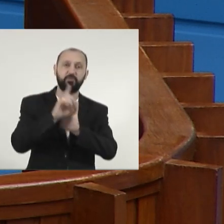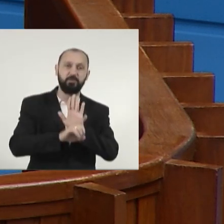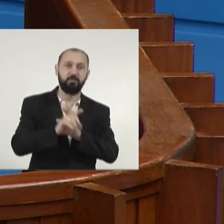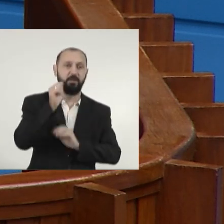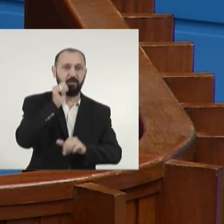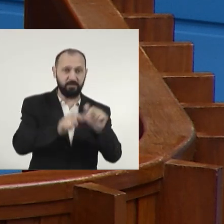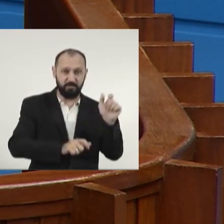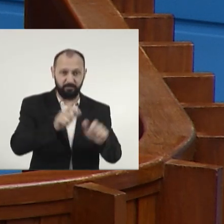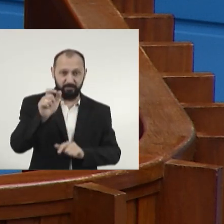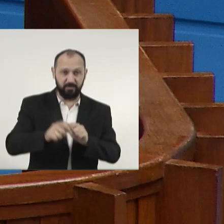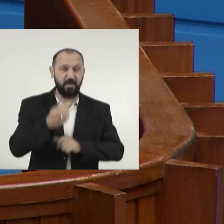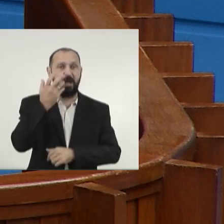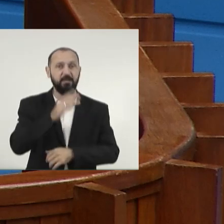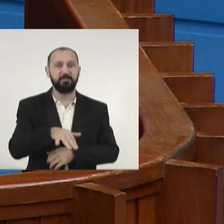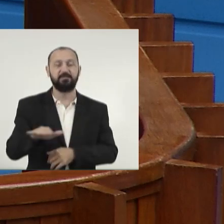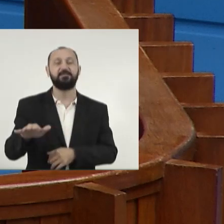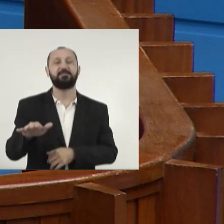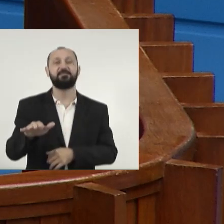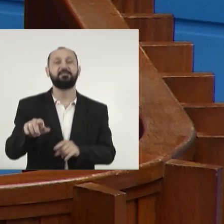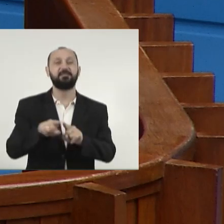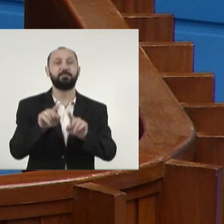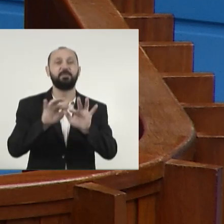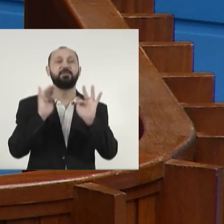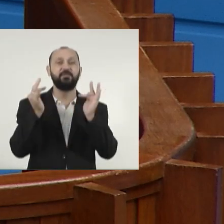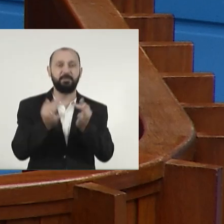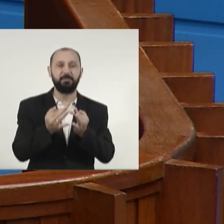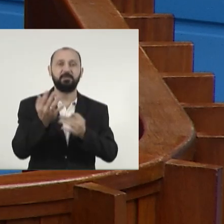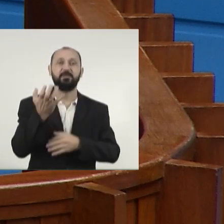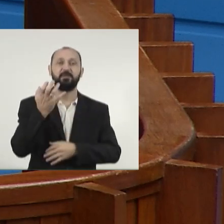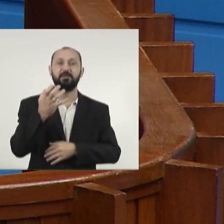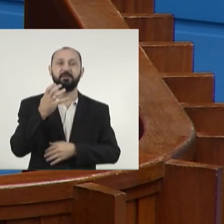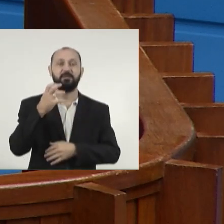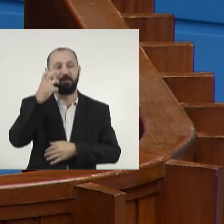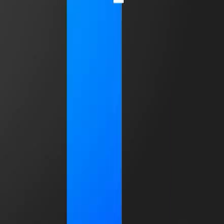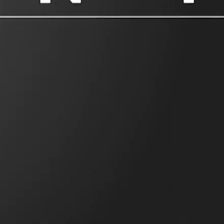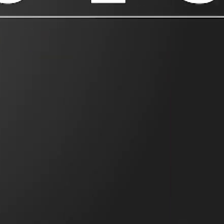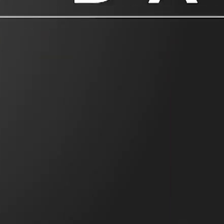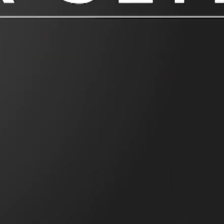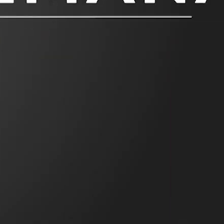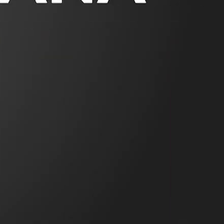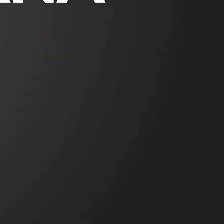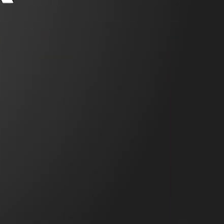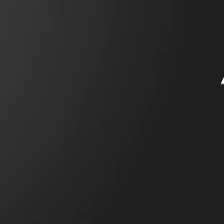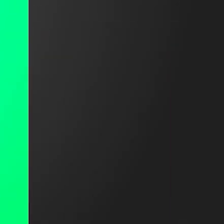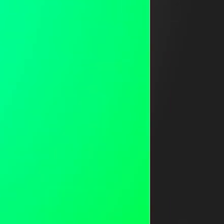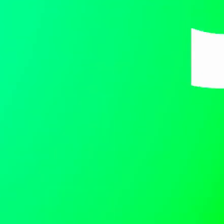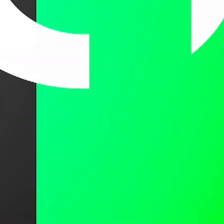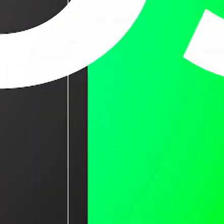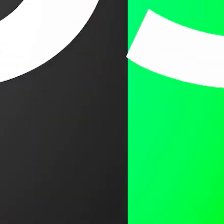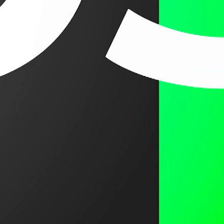das mulheres, das crianças e das famílias que buscam por uma adoção.